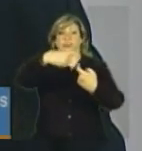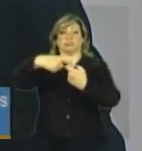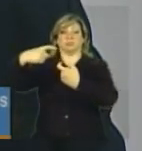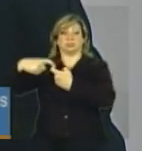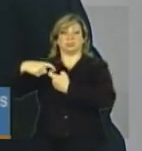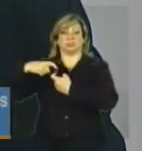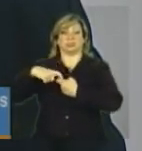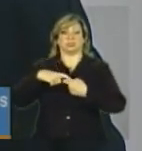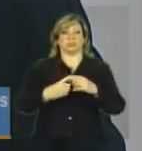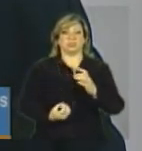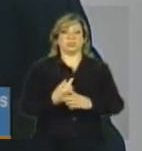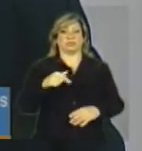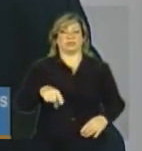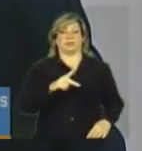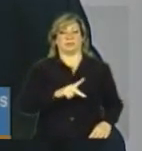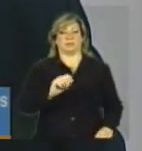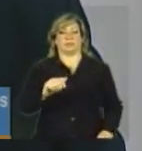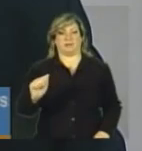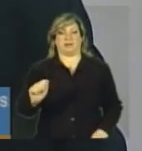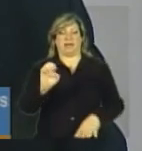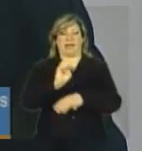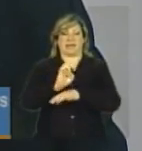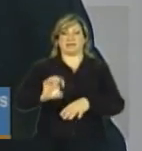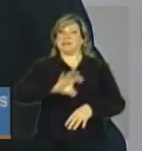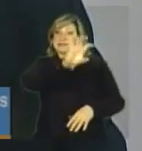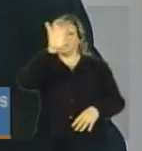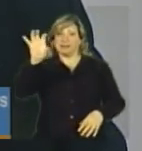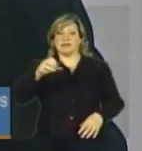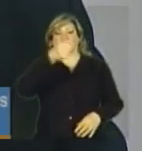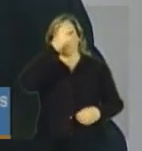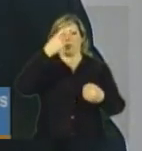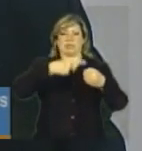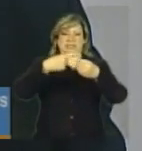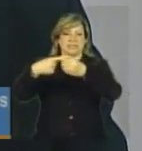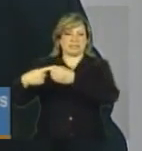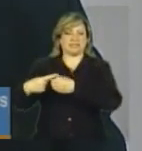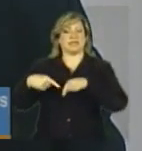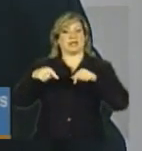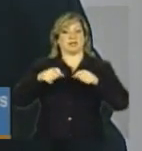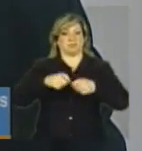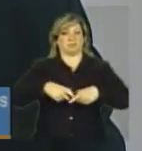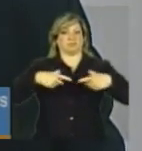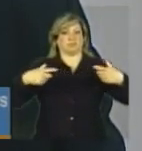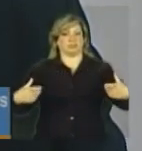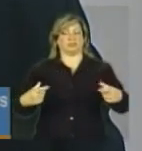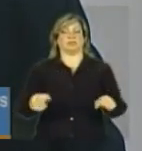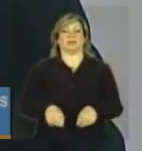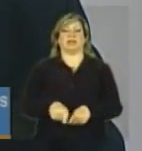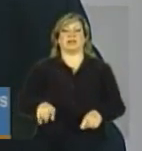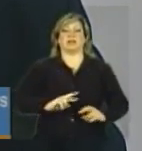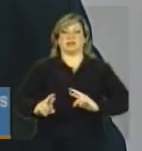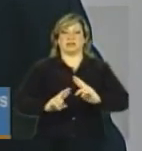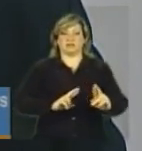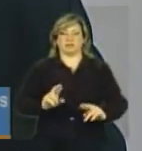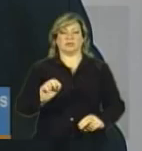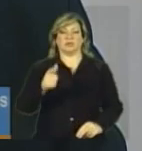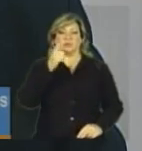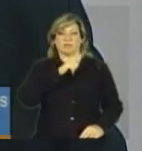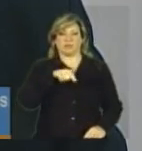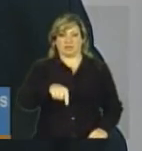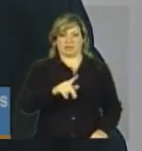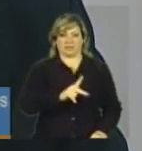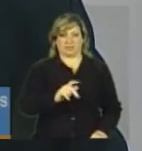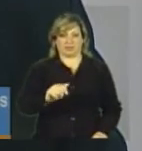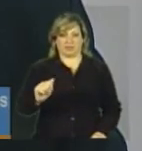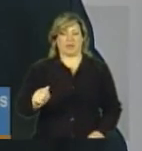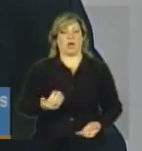execução do PA, né, estados e municípios. E isso deu uma dimensão, né? Portanto, os resultados aferidos no PA,